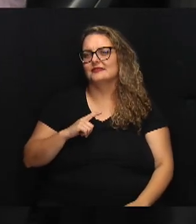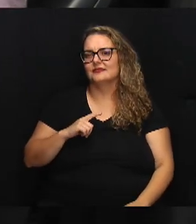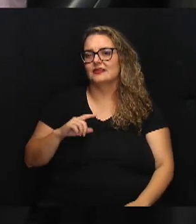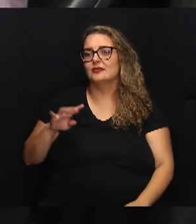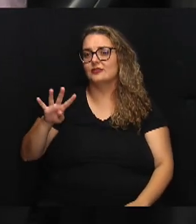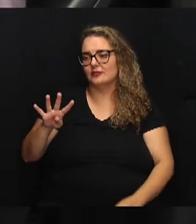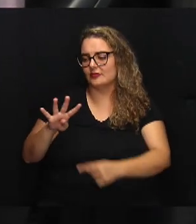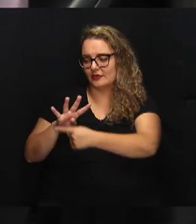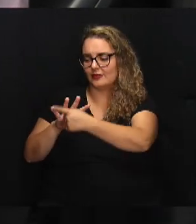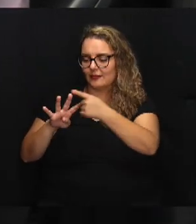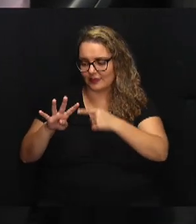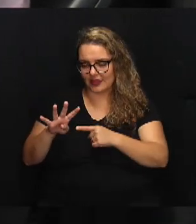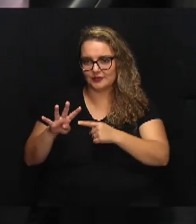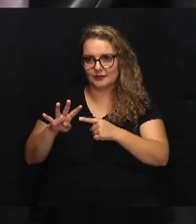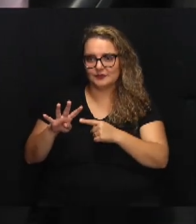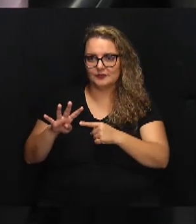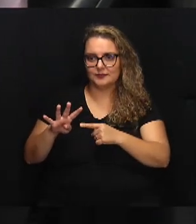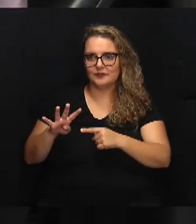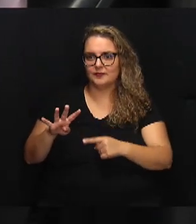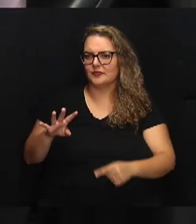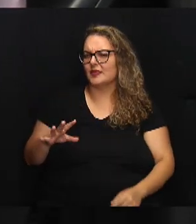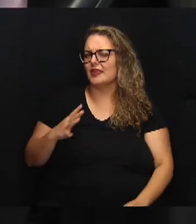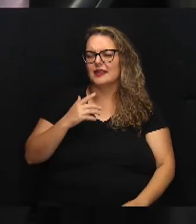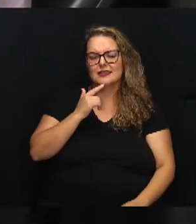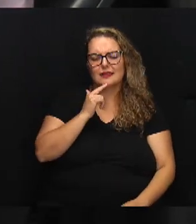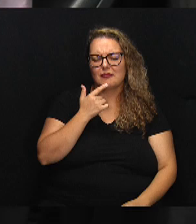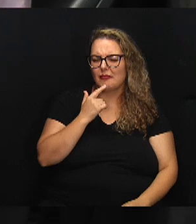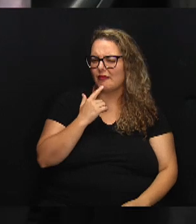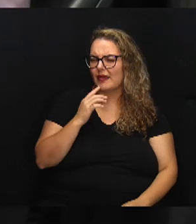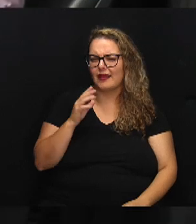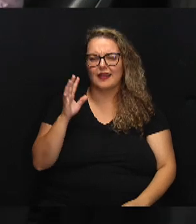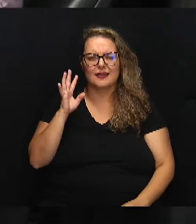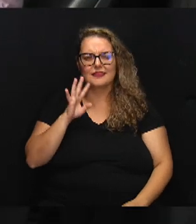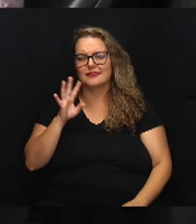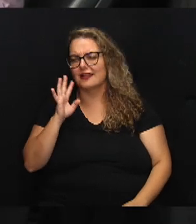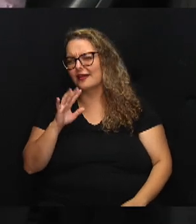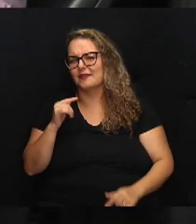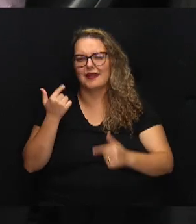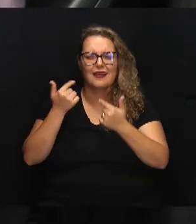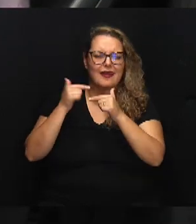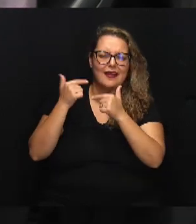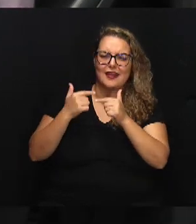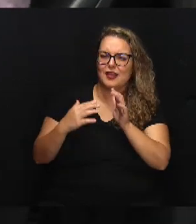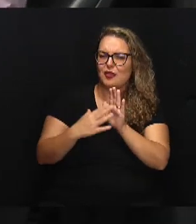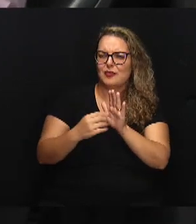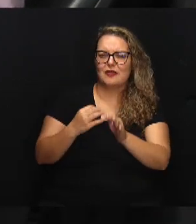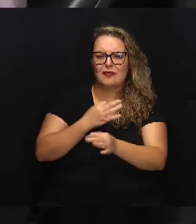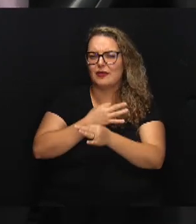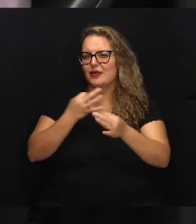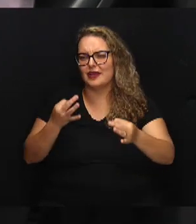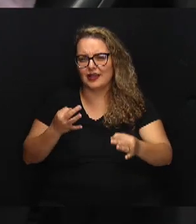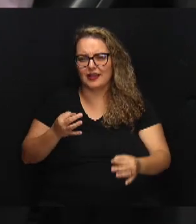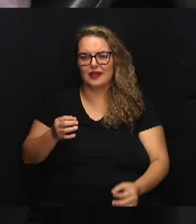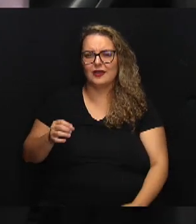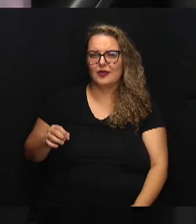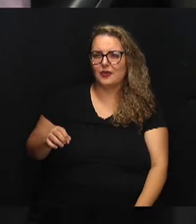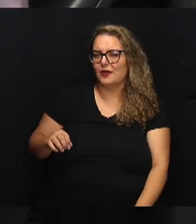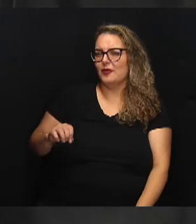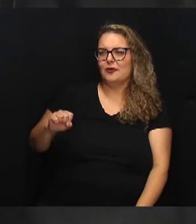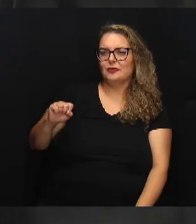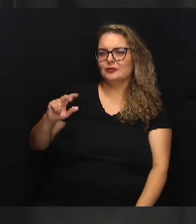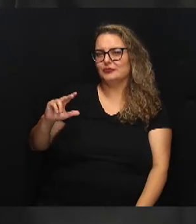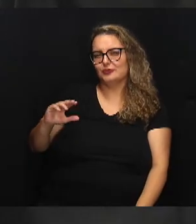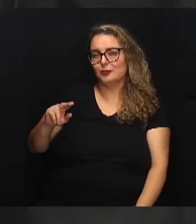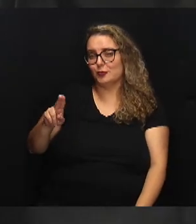Eram uns 4, né? Sim. Eles eram muito engraçados, a gente dava muita risada. Assim. Eles imitavam perfeitamente o Aureliano Chaves, o Ulisses